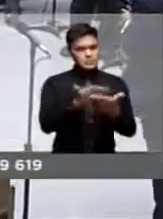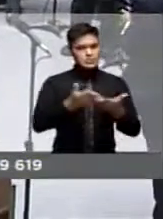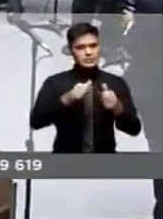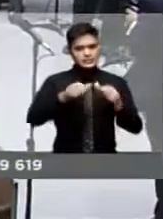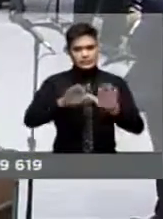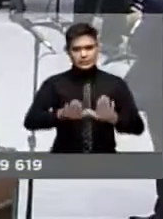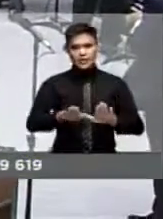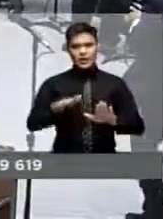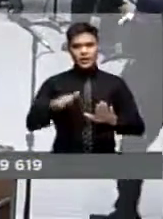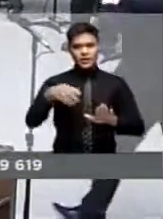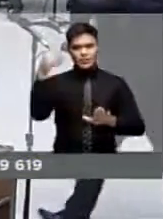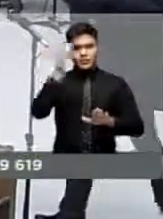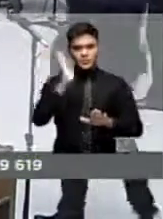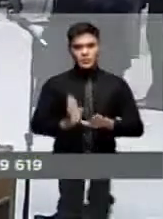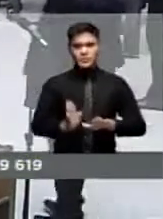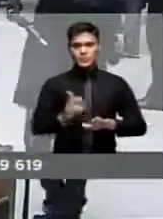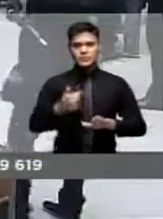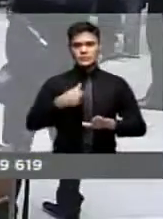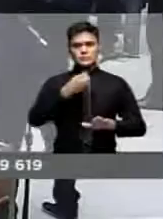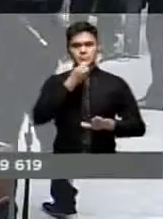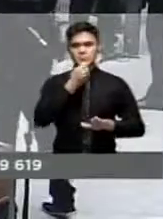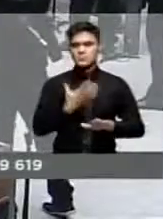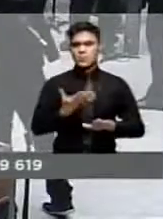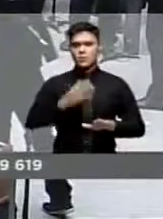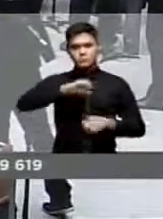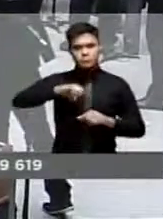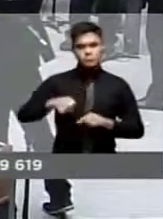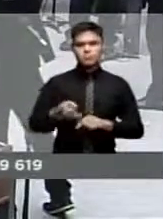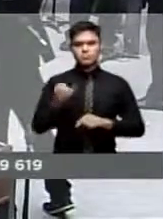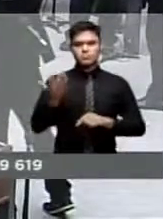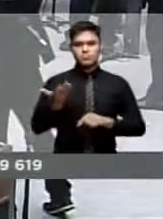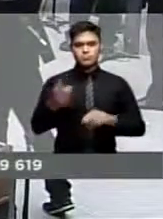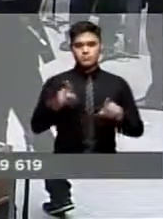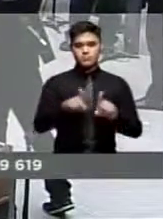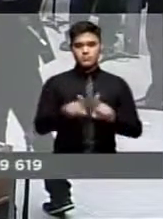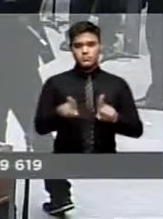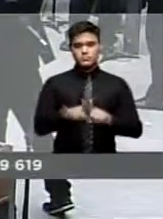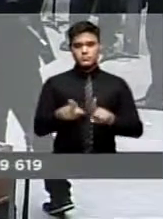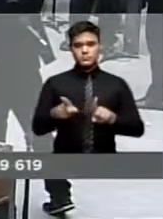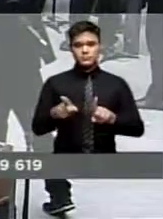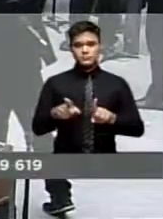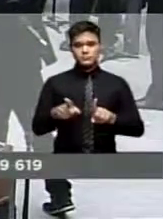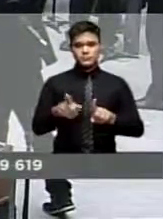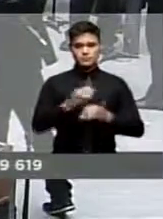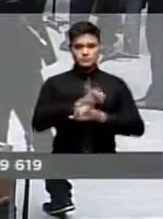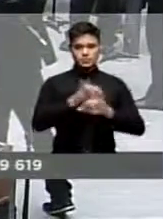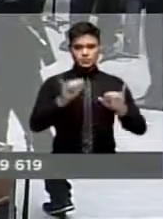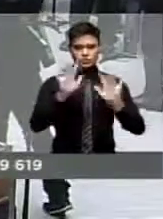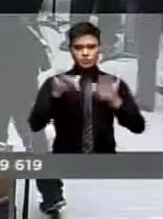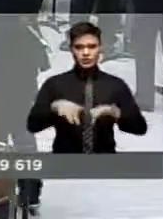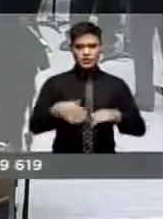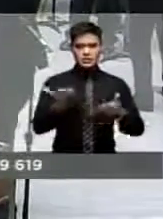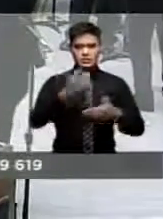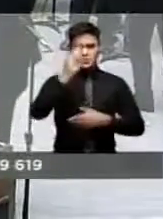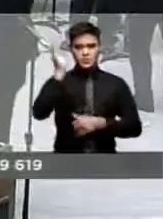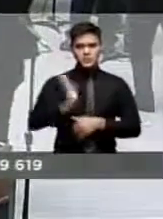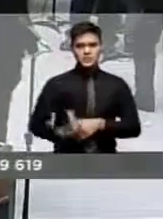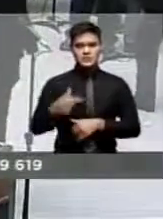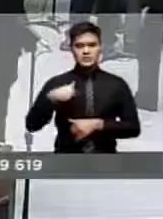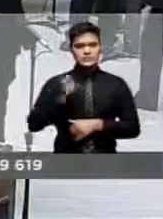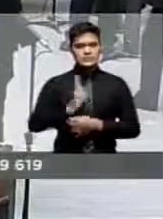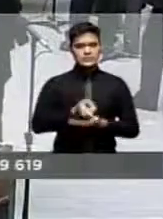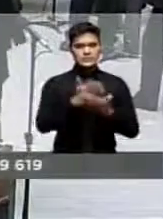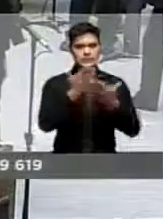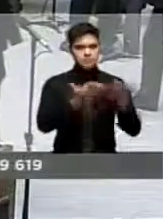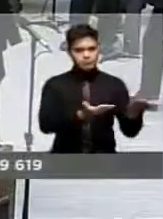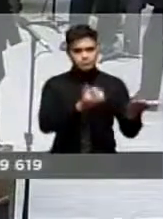estada no Brasil altamente proveitosa e digo, finalizando, o Brasil sempre estará de